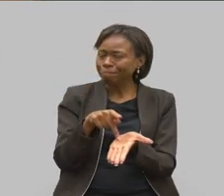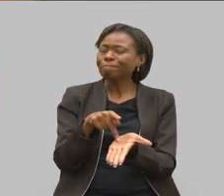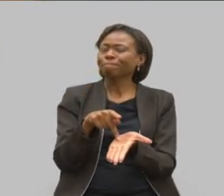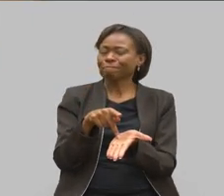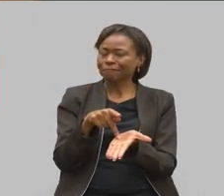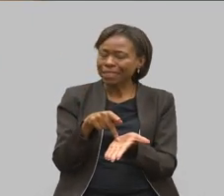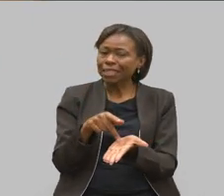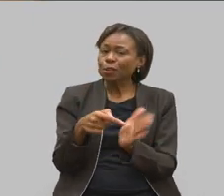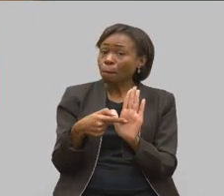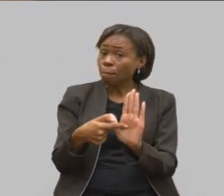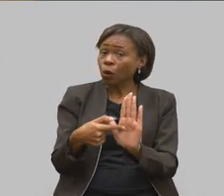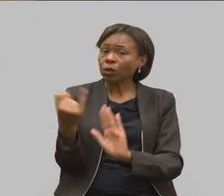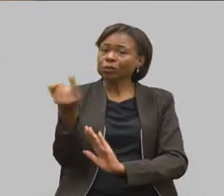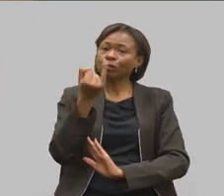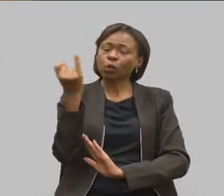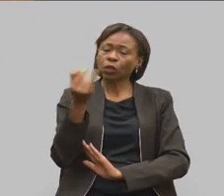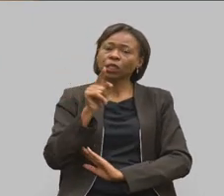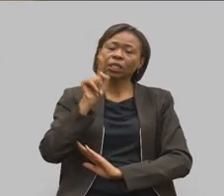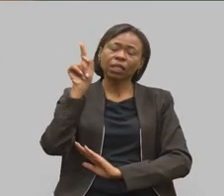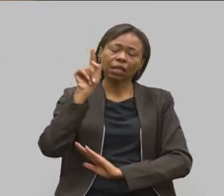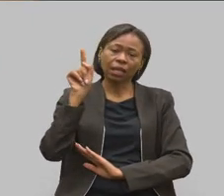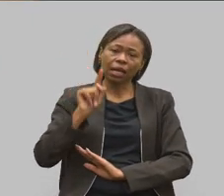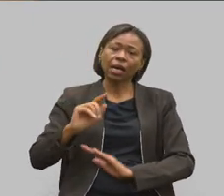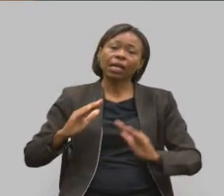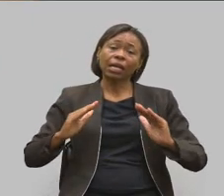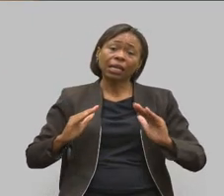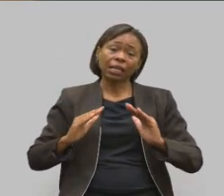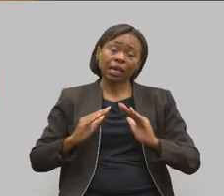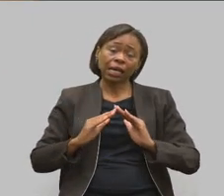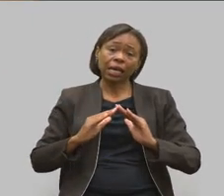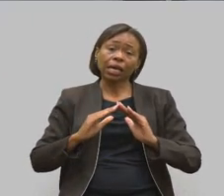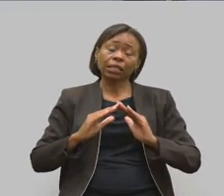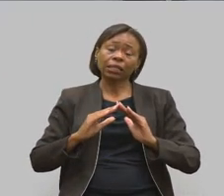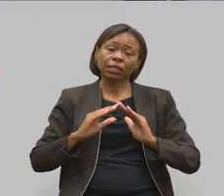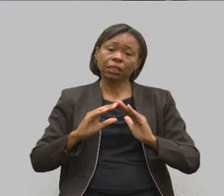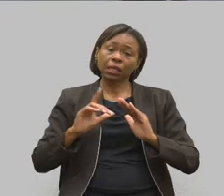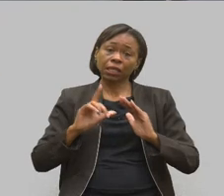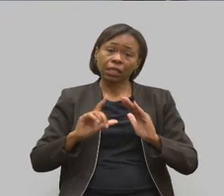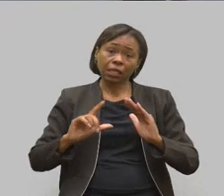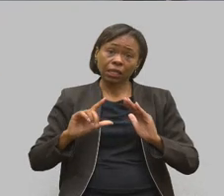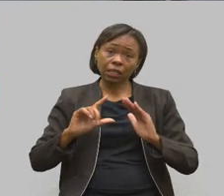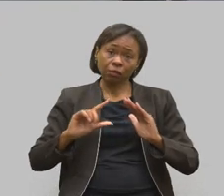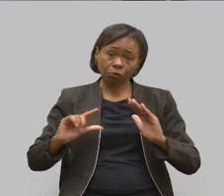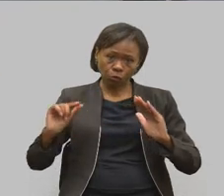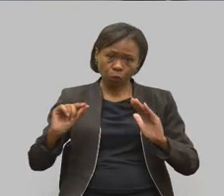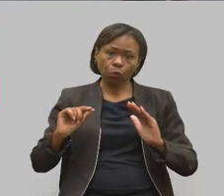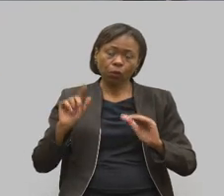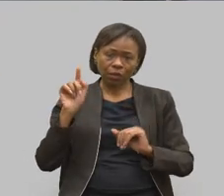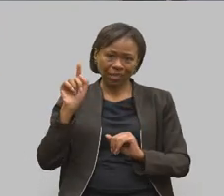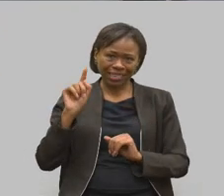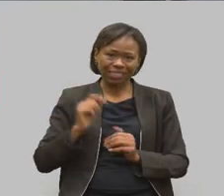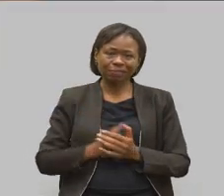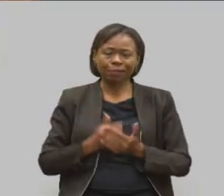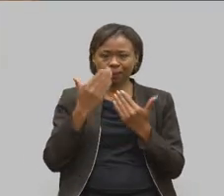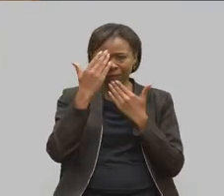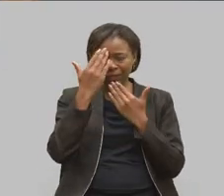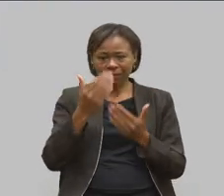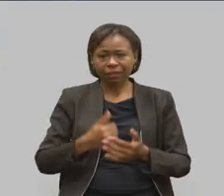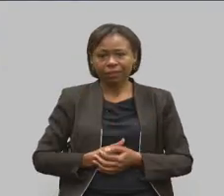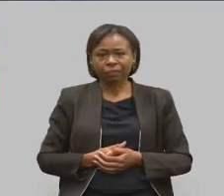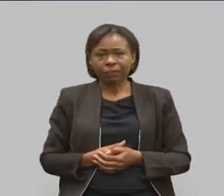importância que a casa civil hoje através do secretário Marcelo aro tem eh e esse olhar tá muito